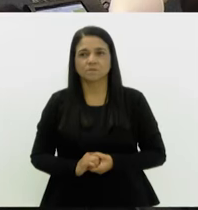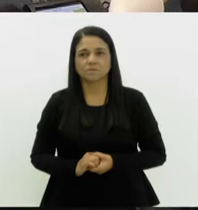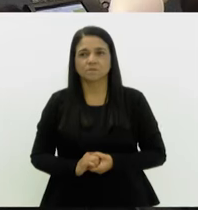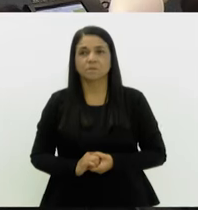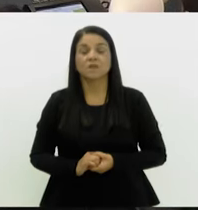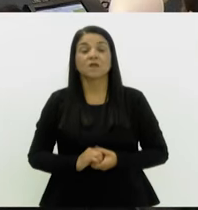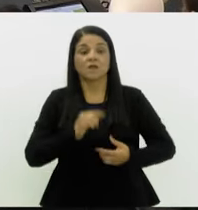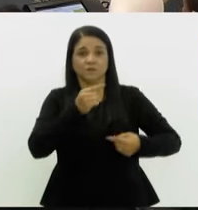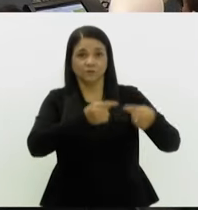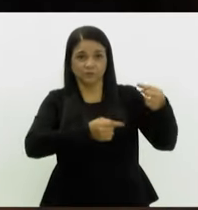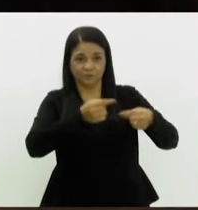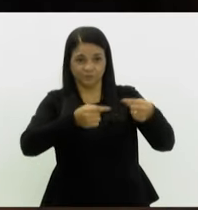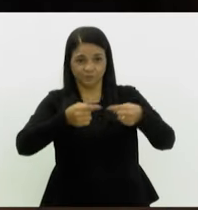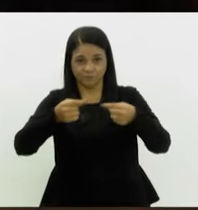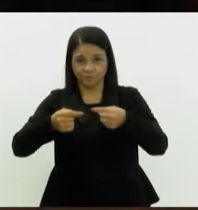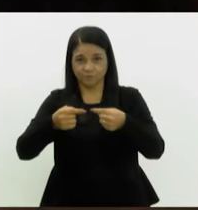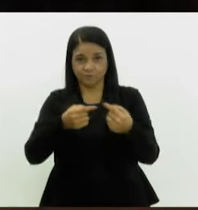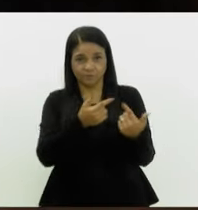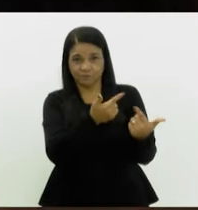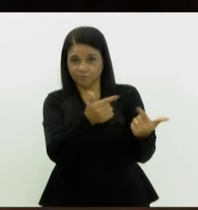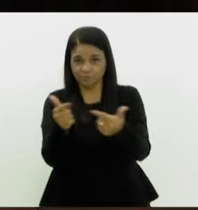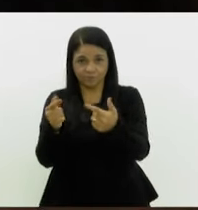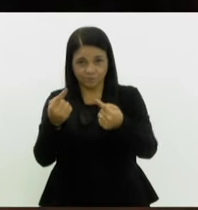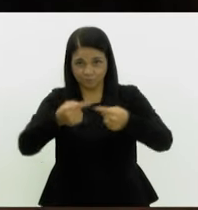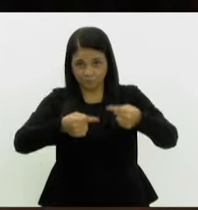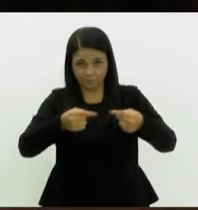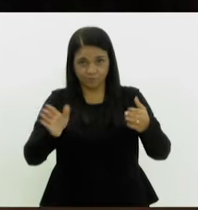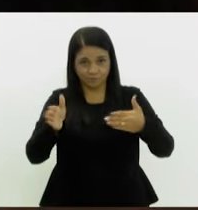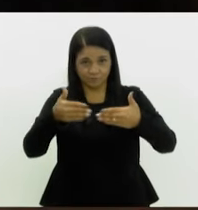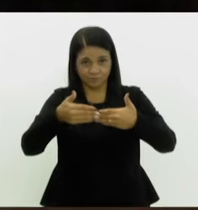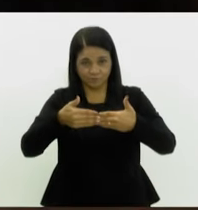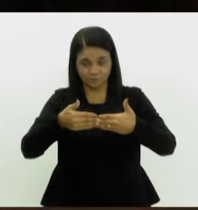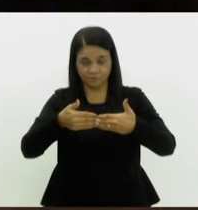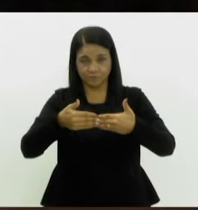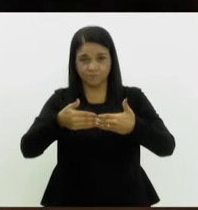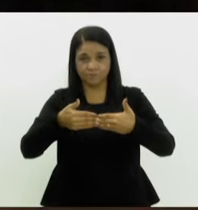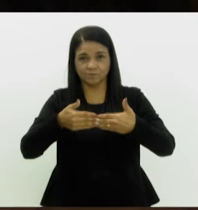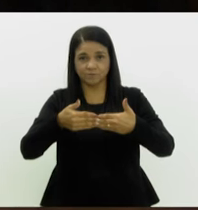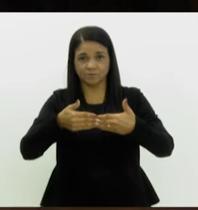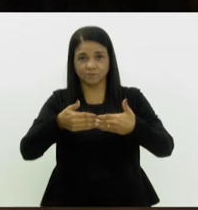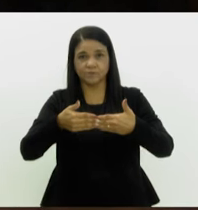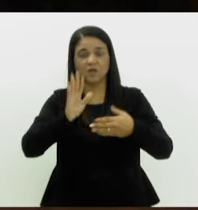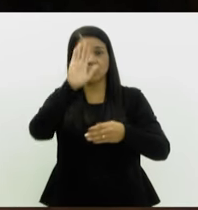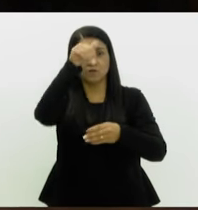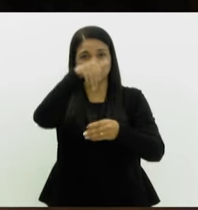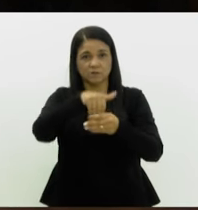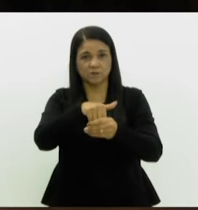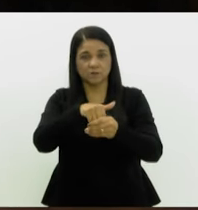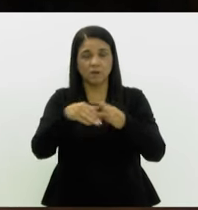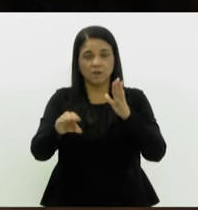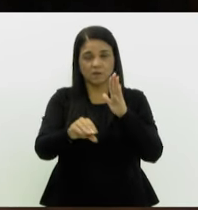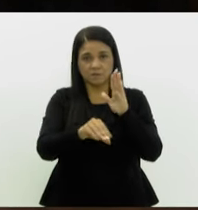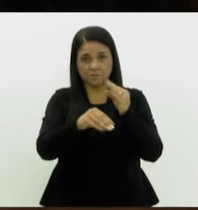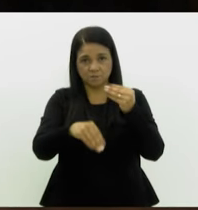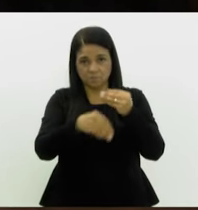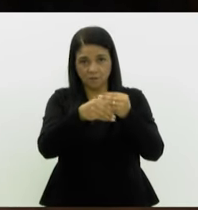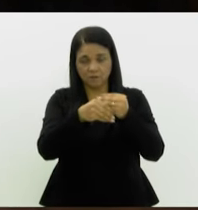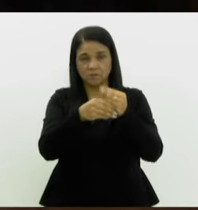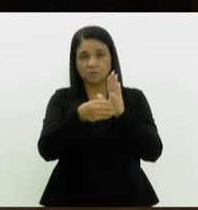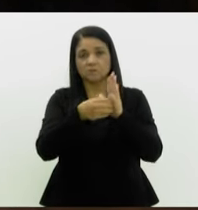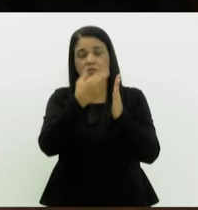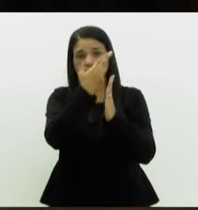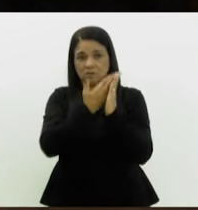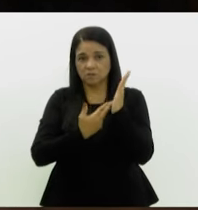Em discussão. Não havendo quem queira discutir, encerrar a discussão. Em votação, emenda de redação. Senhores